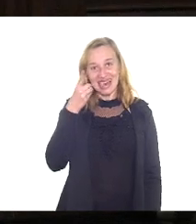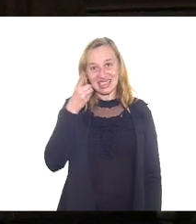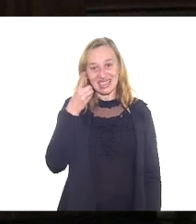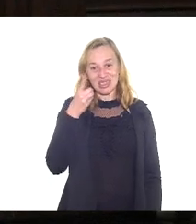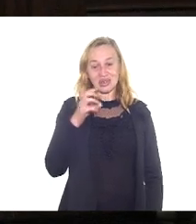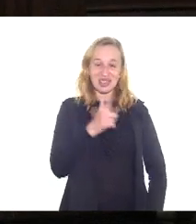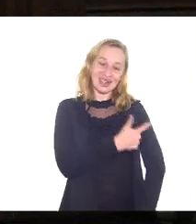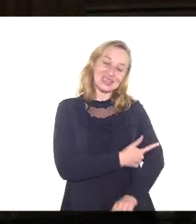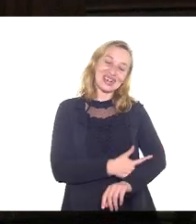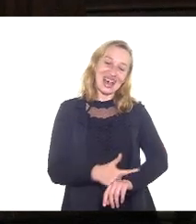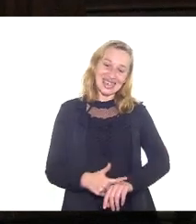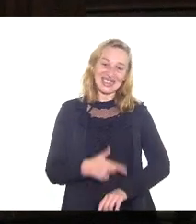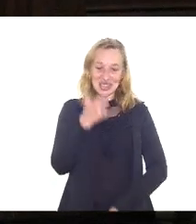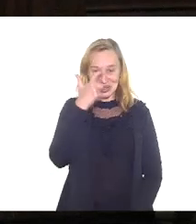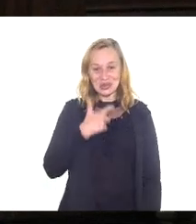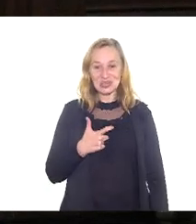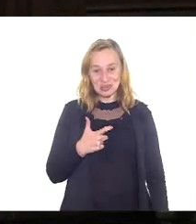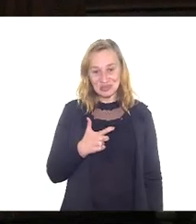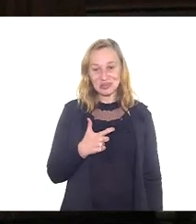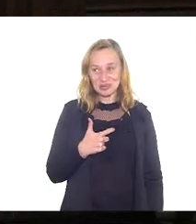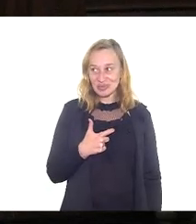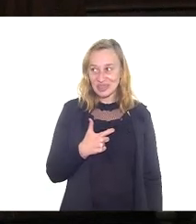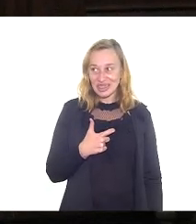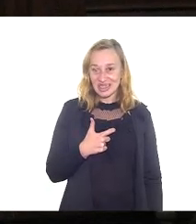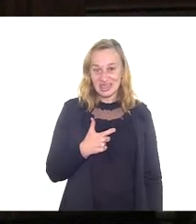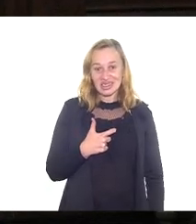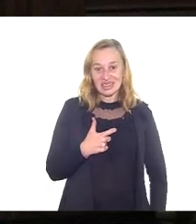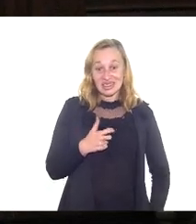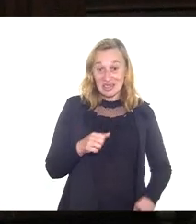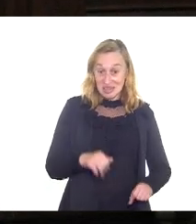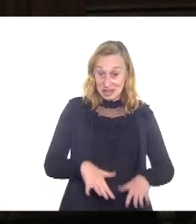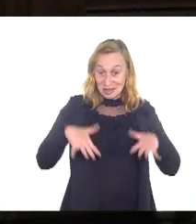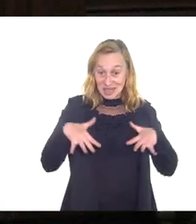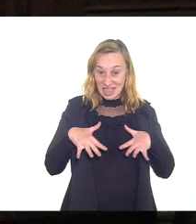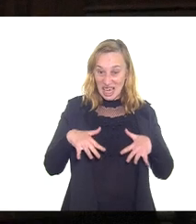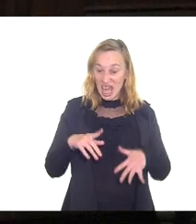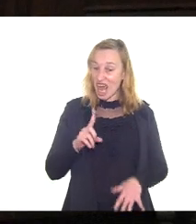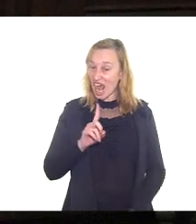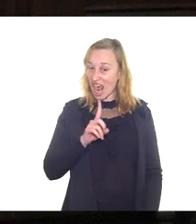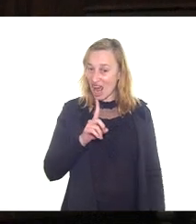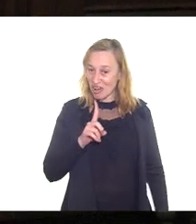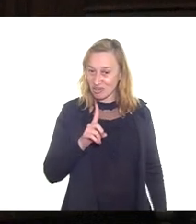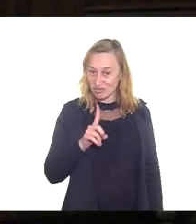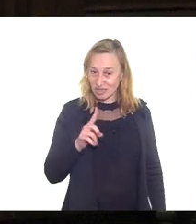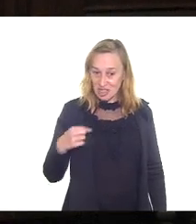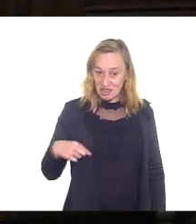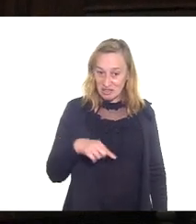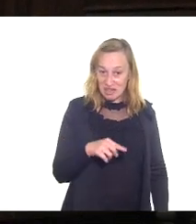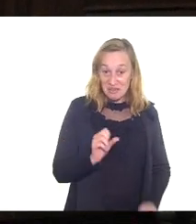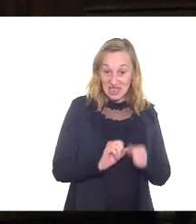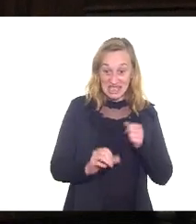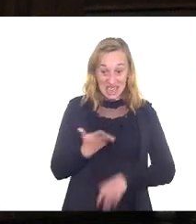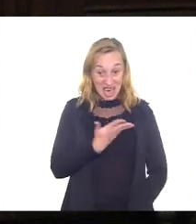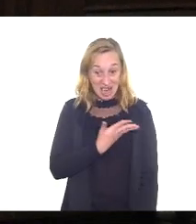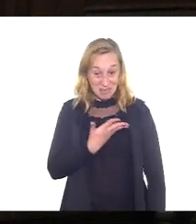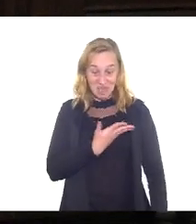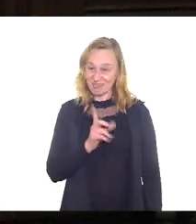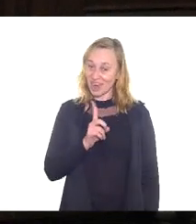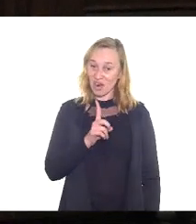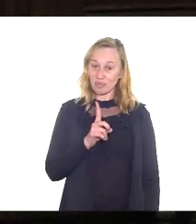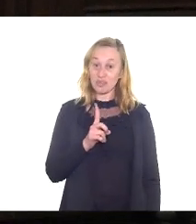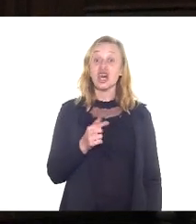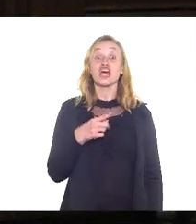muito educada, eu sou muito cordial nesse plenário, mas eu não vim para fazer amiguinhos. E é por isso